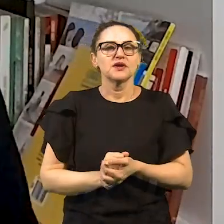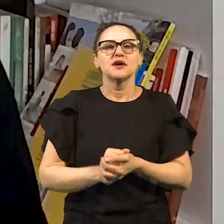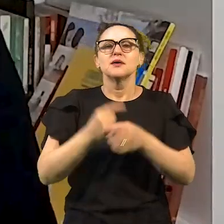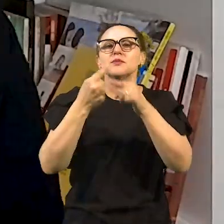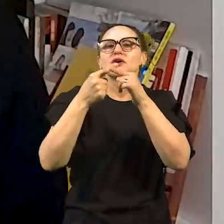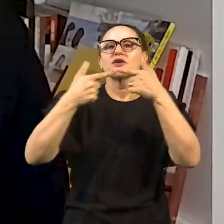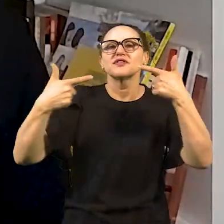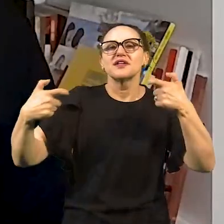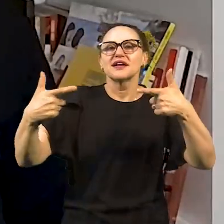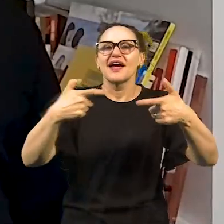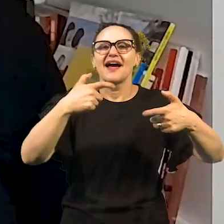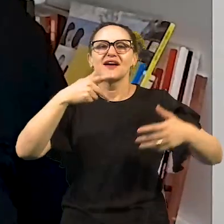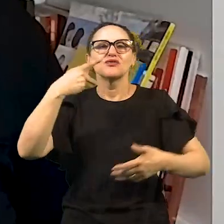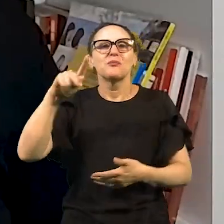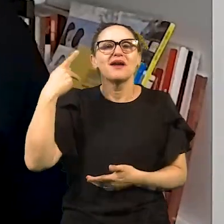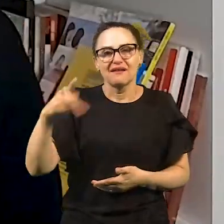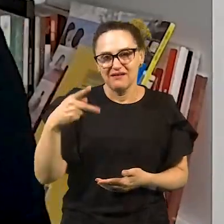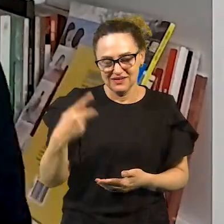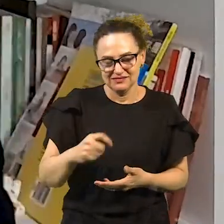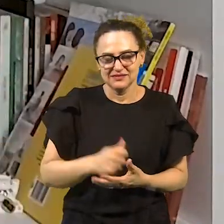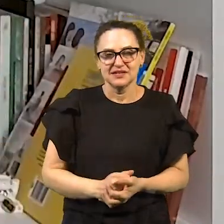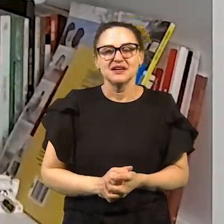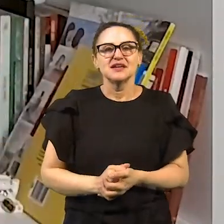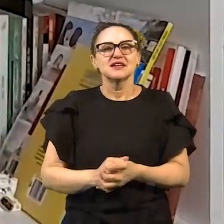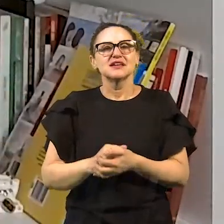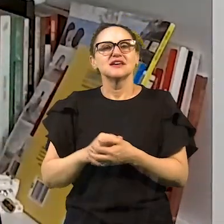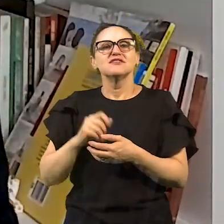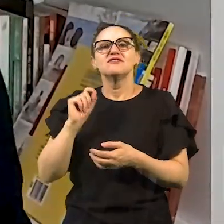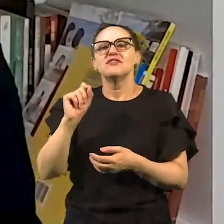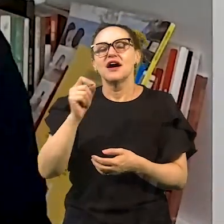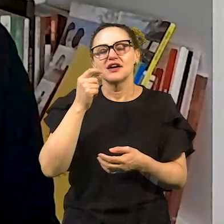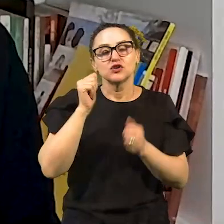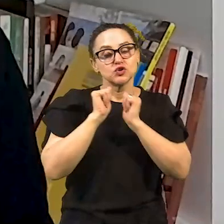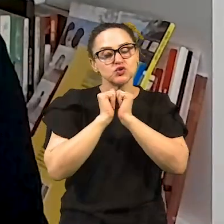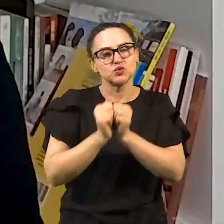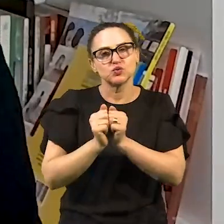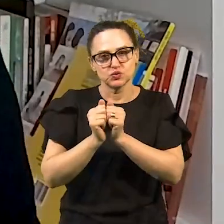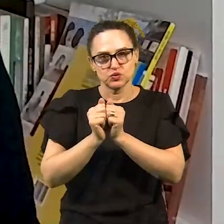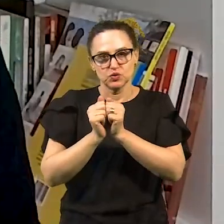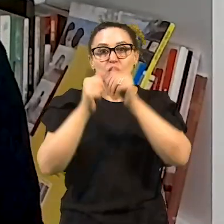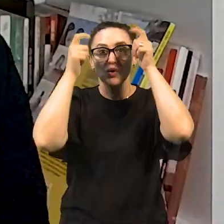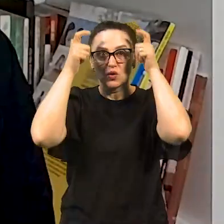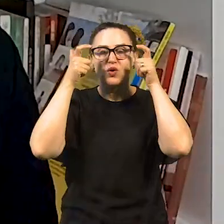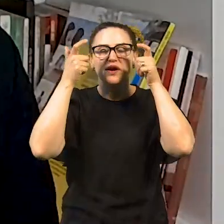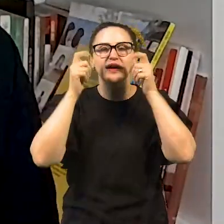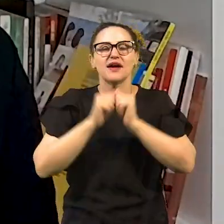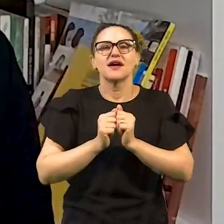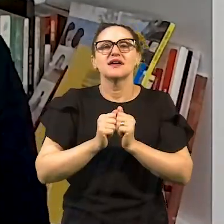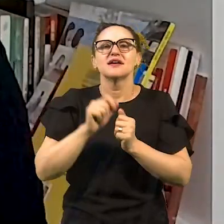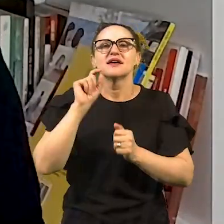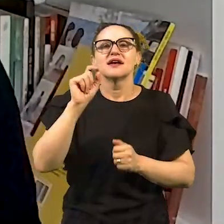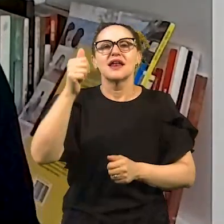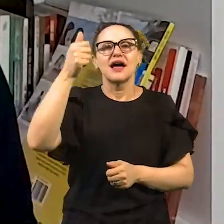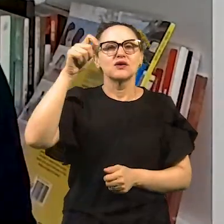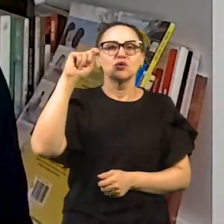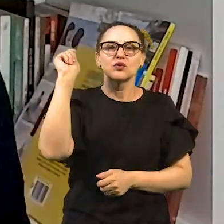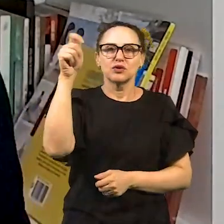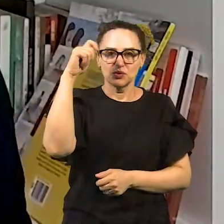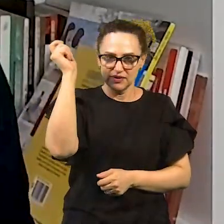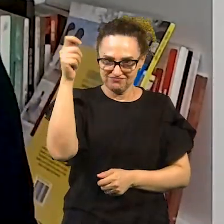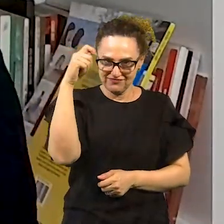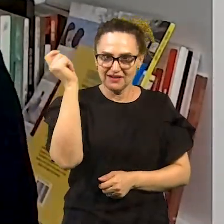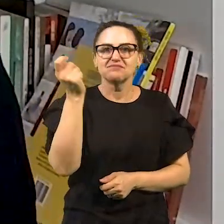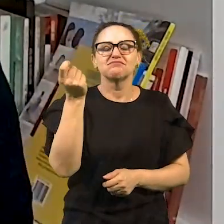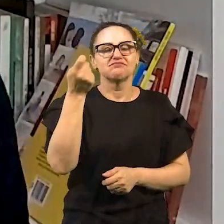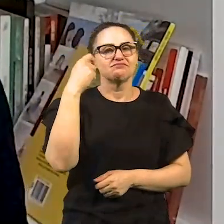que é o narrador, que vai ciceronear o Dom Pedro e vai acompanhar, então, a estadia do Dom Pedro no Rio Grande do Sul e o contato